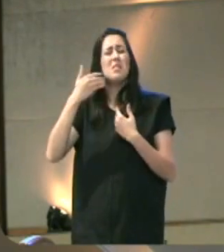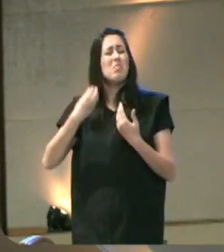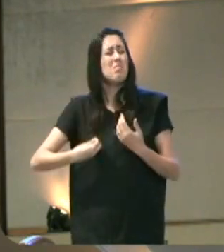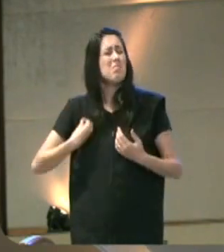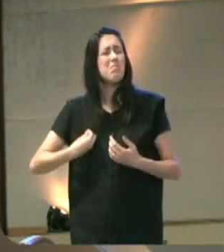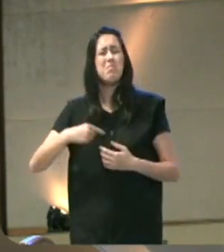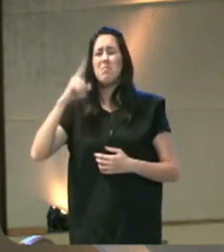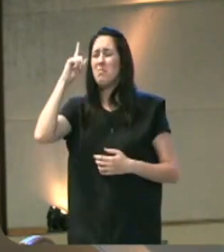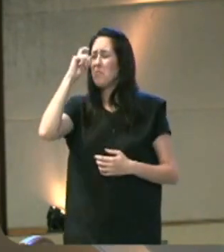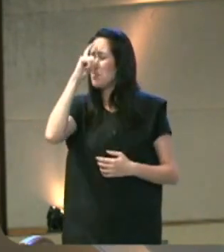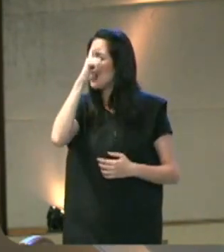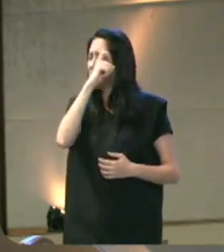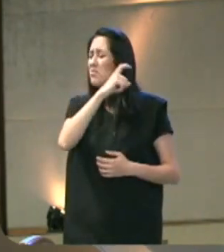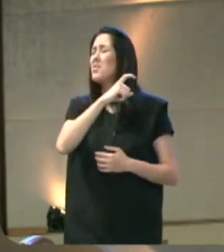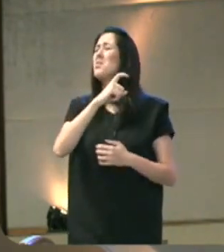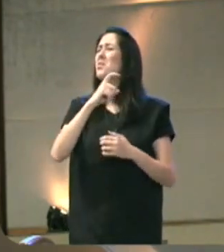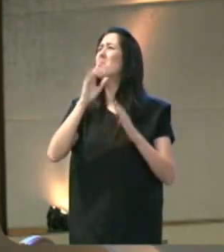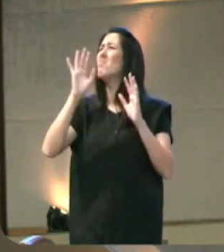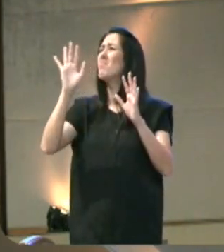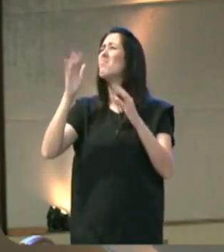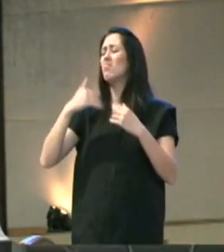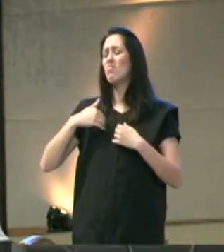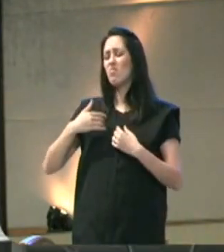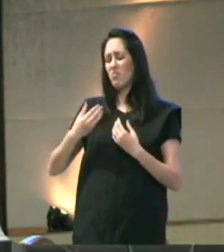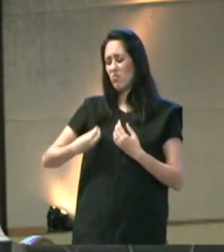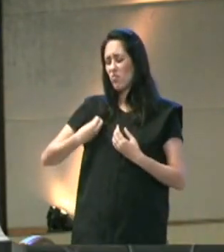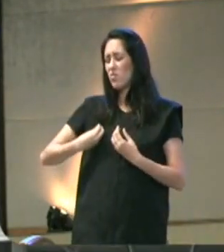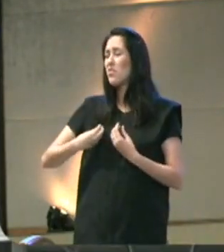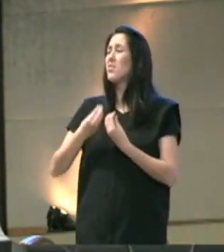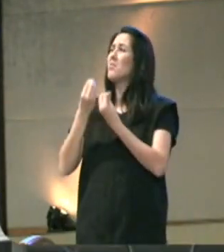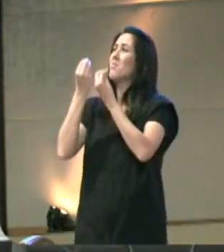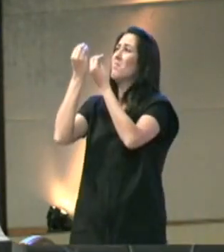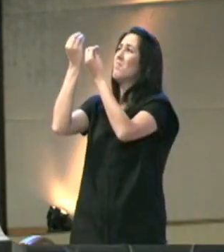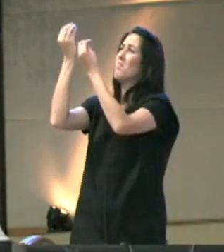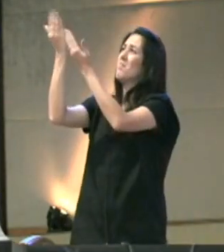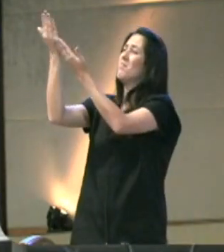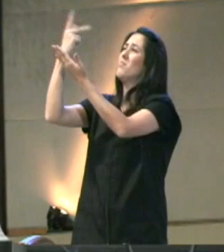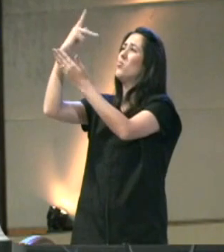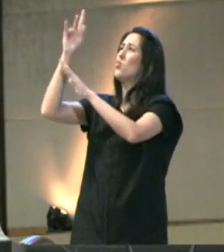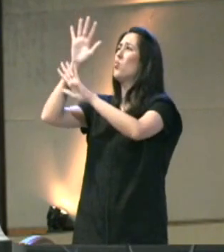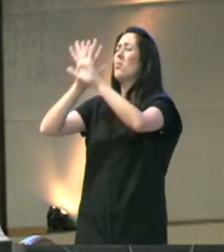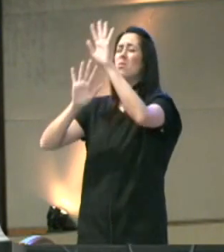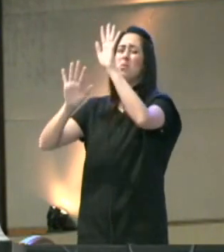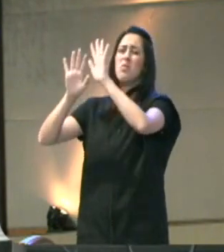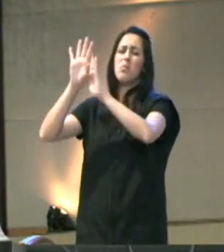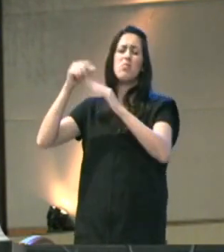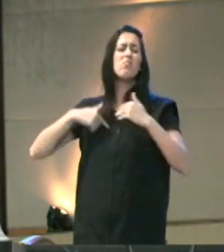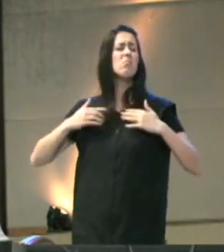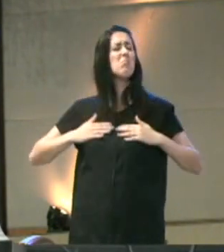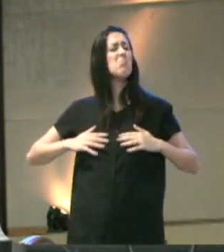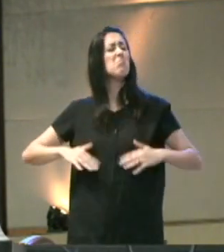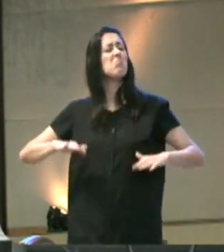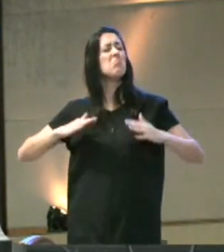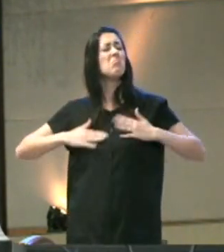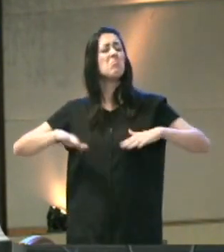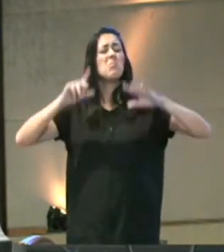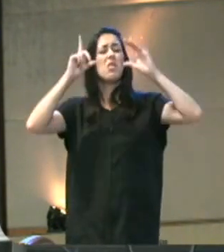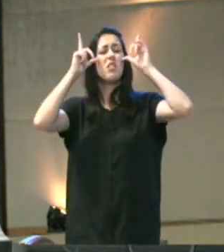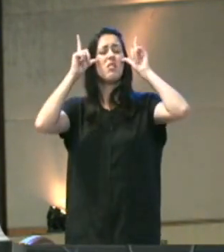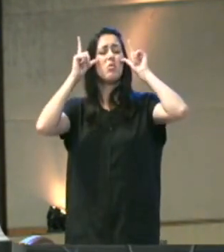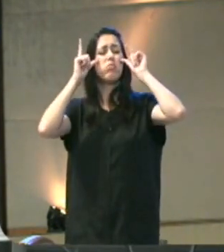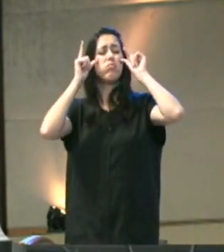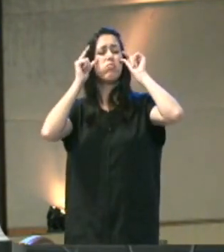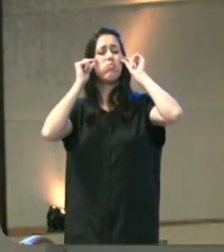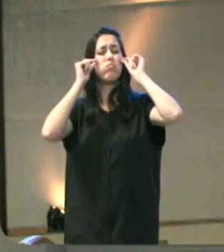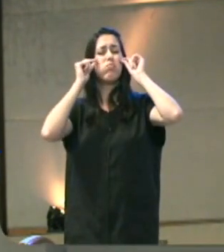disso, mas eu quero colocar tudo isso nas tuas mãos. E sabe, descansar naquele